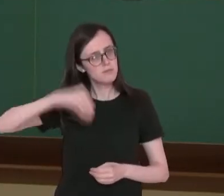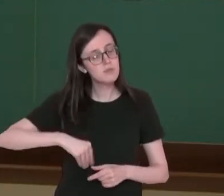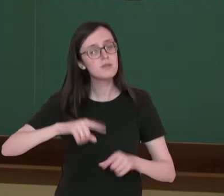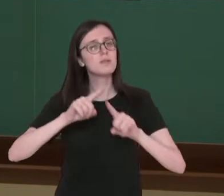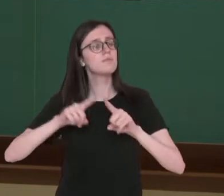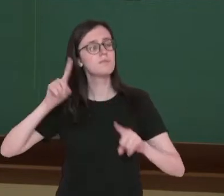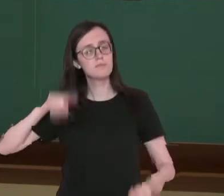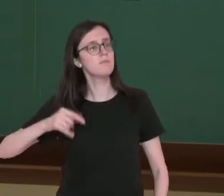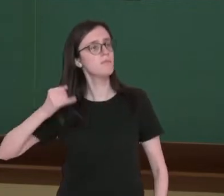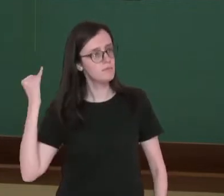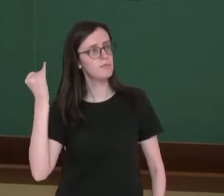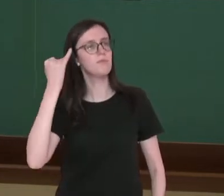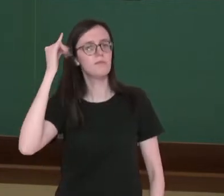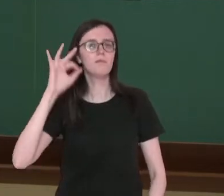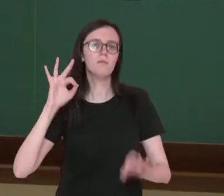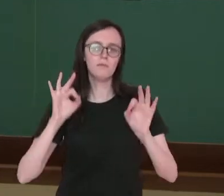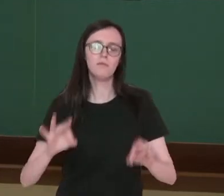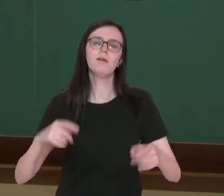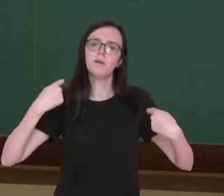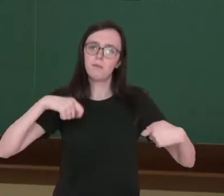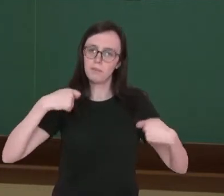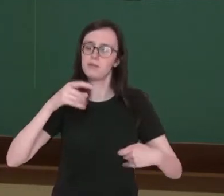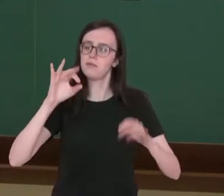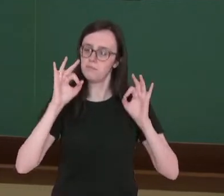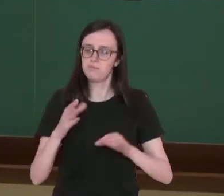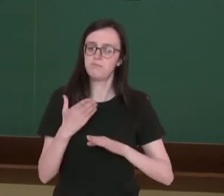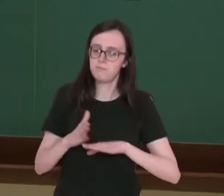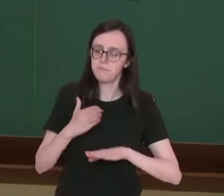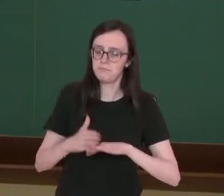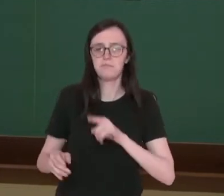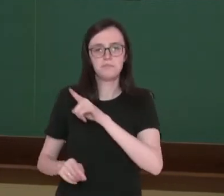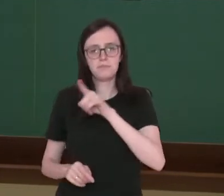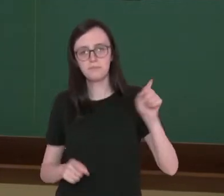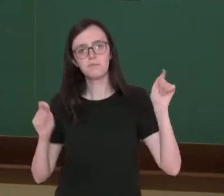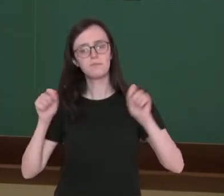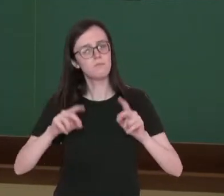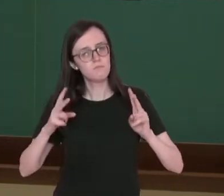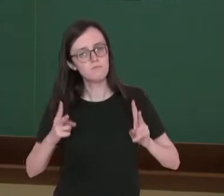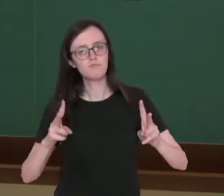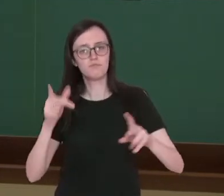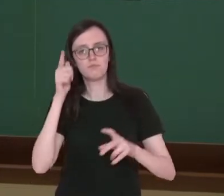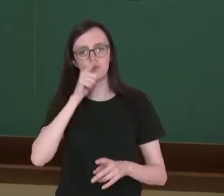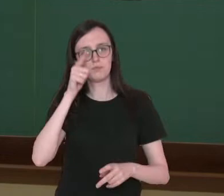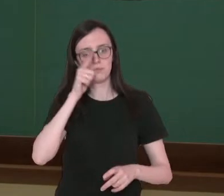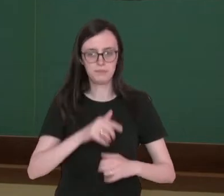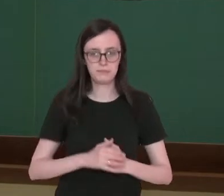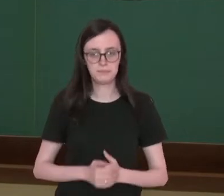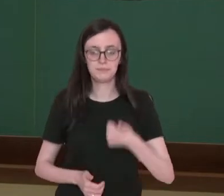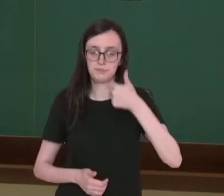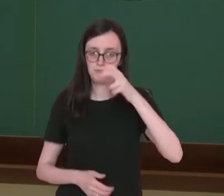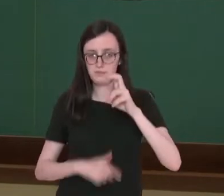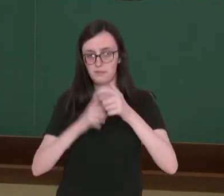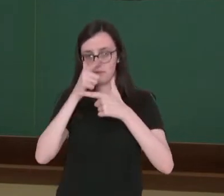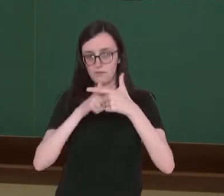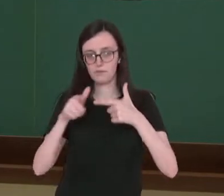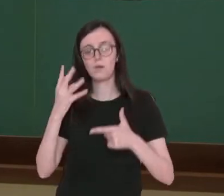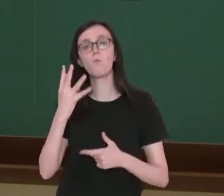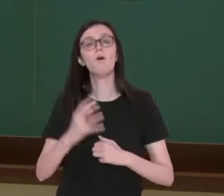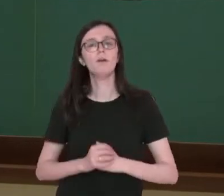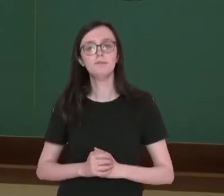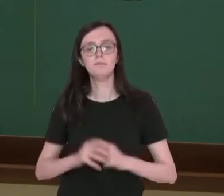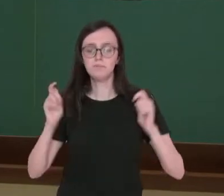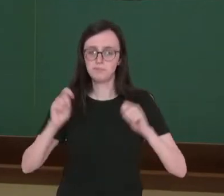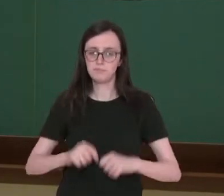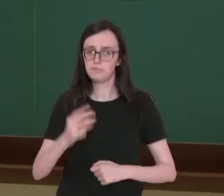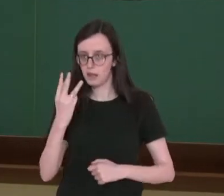é fundamental e precisa esse treino vocês continuarem fazendo. 15 dividido por 4, dá por